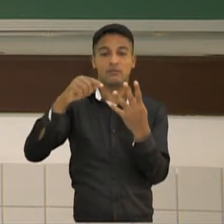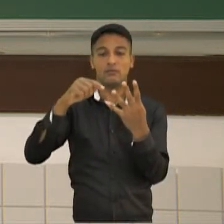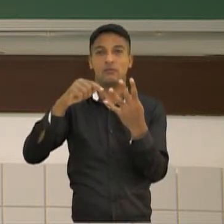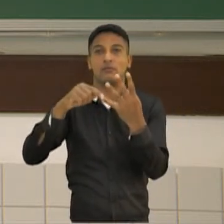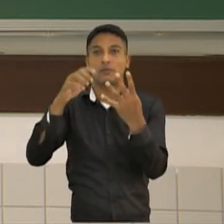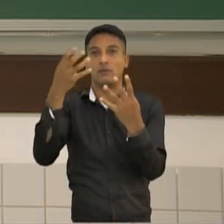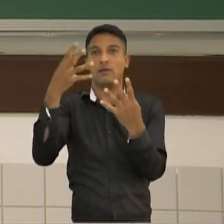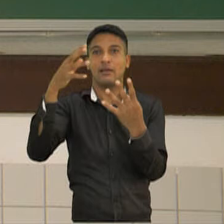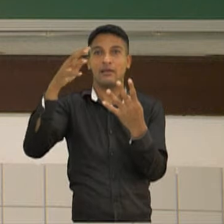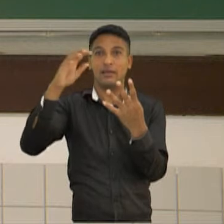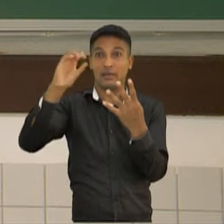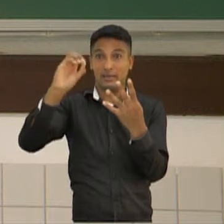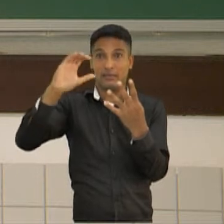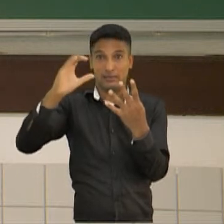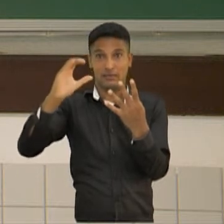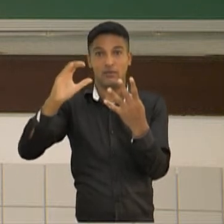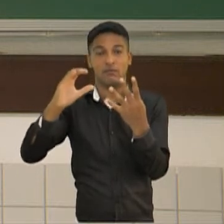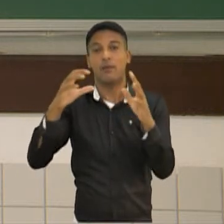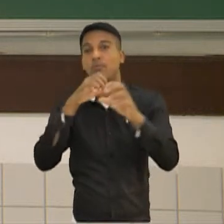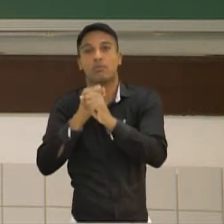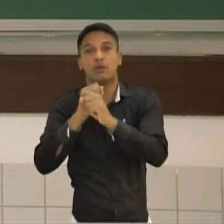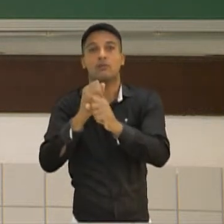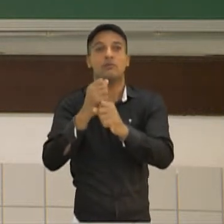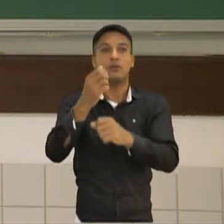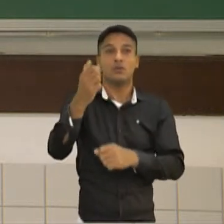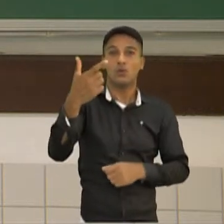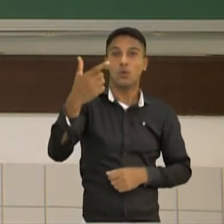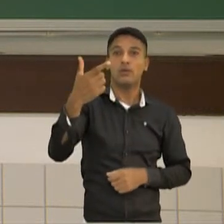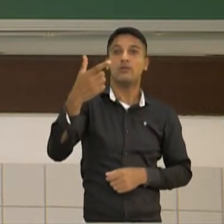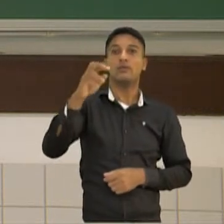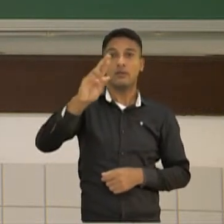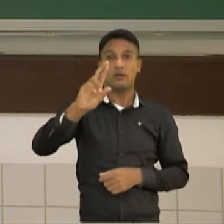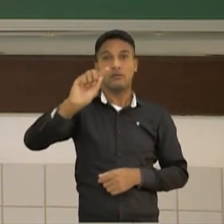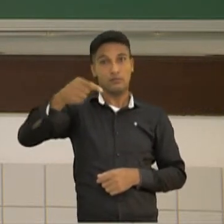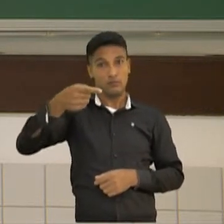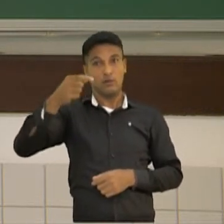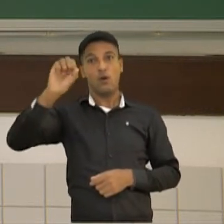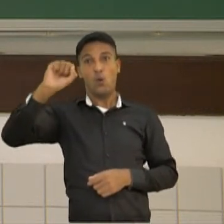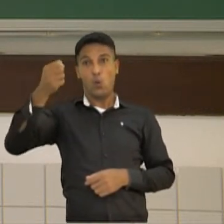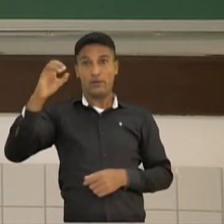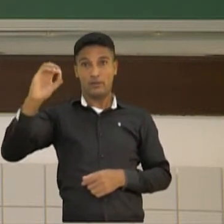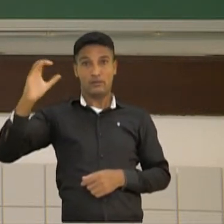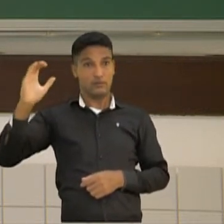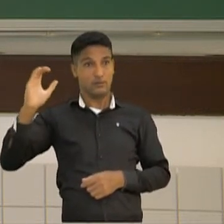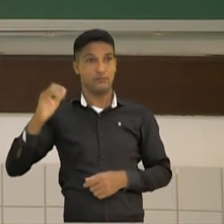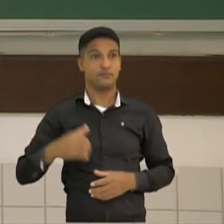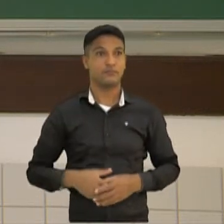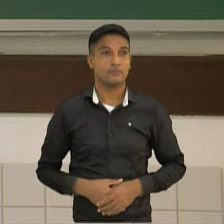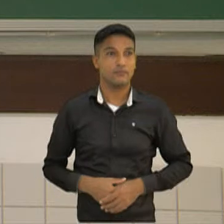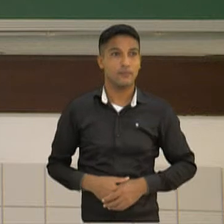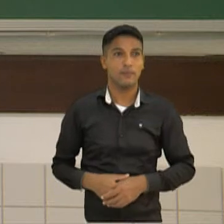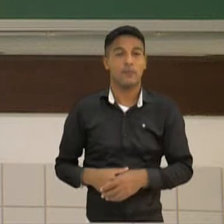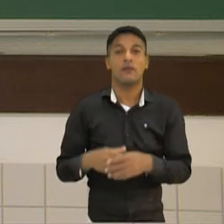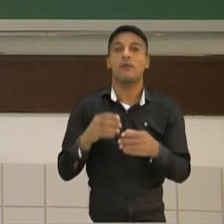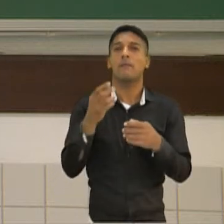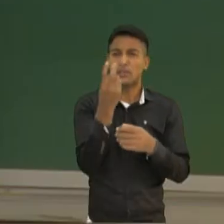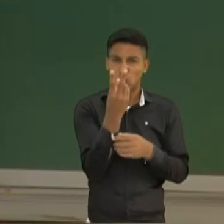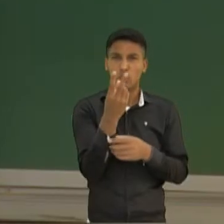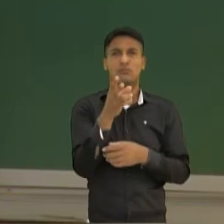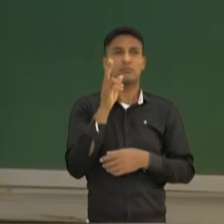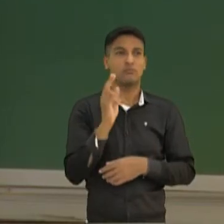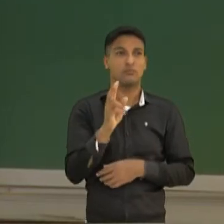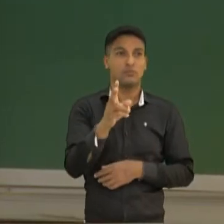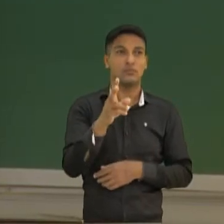2,80, certo? Então, 2,8. E eu continuo a conta normalmente, mas olha que ainda sobrou um 2 aqui. Se